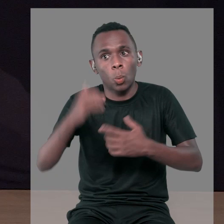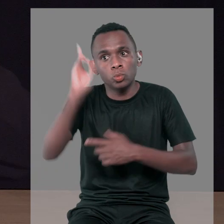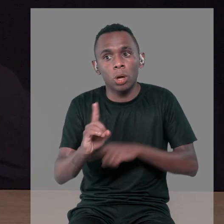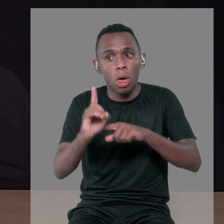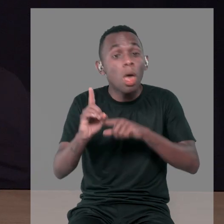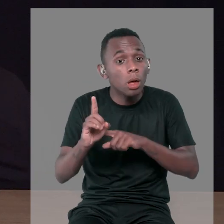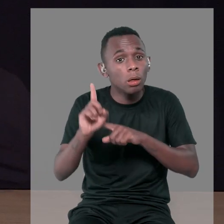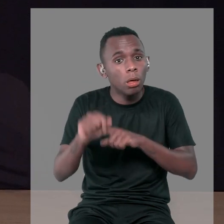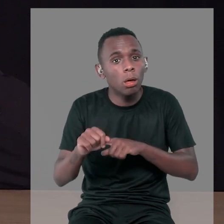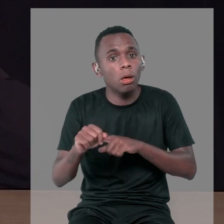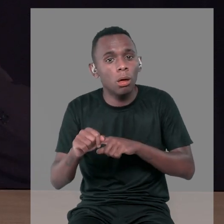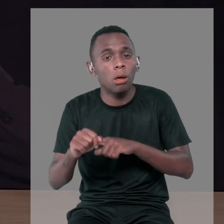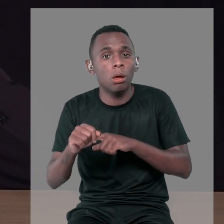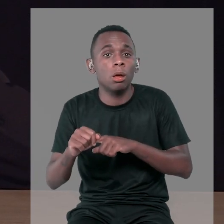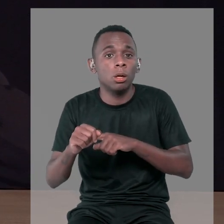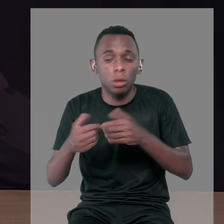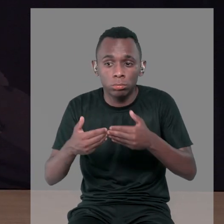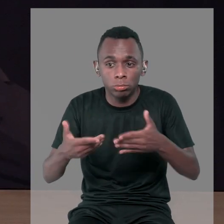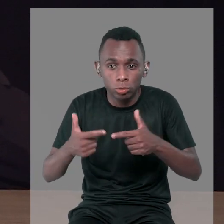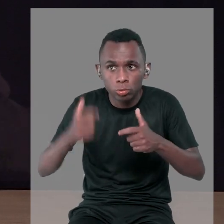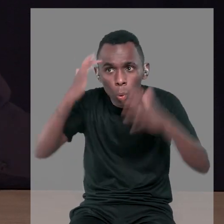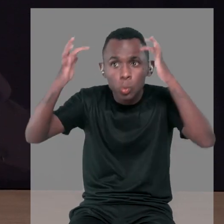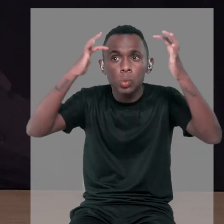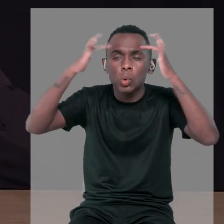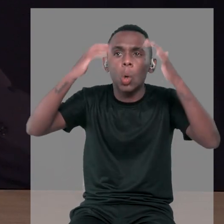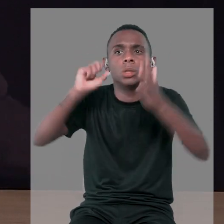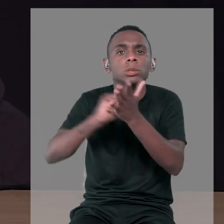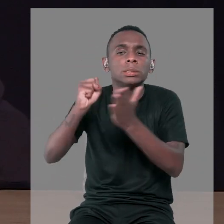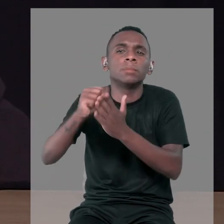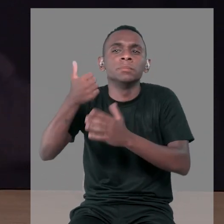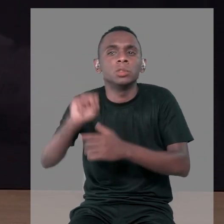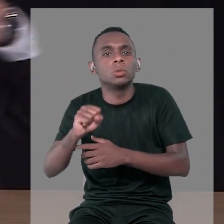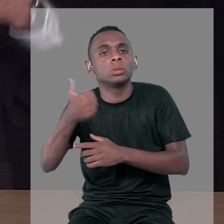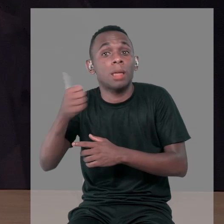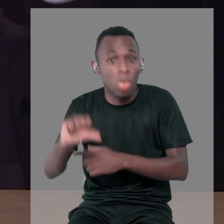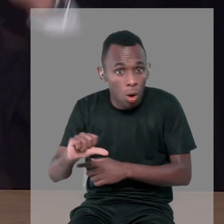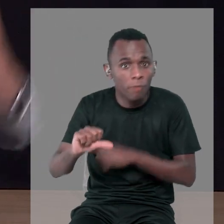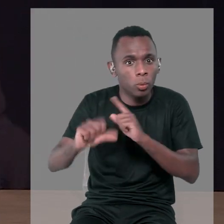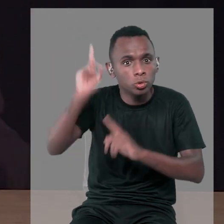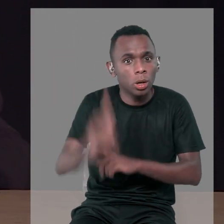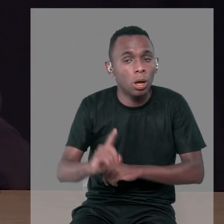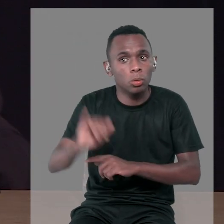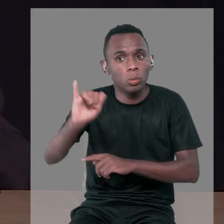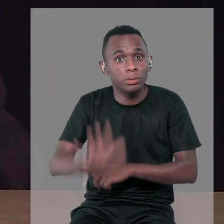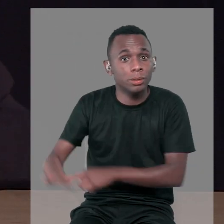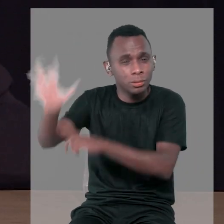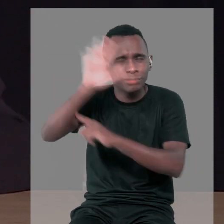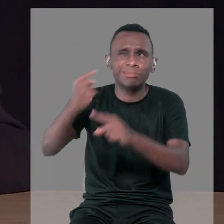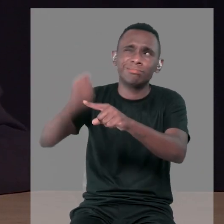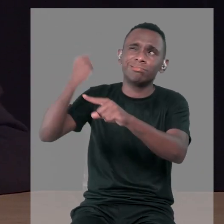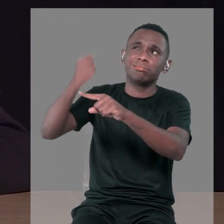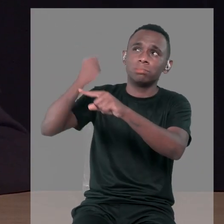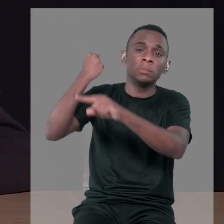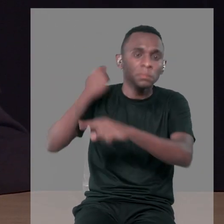esse grande sonho do século XIX, XVIII, XIX, que o direito internacional, o antigo e bom direito das gentes,